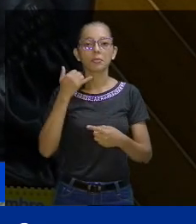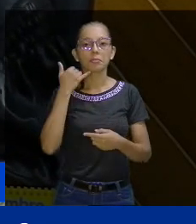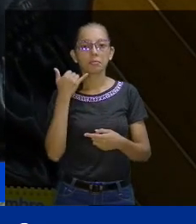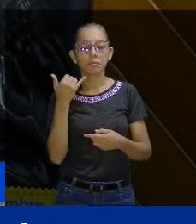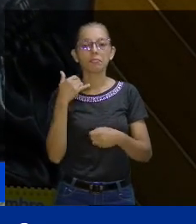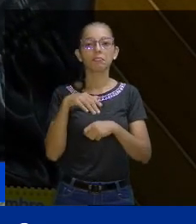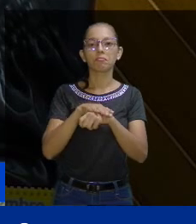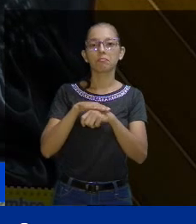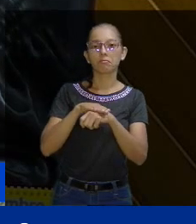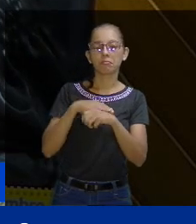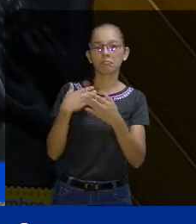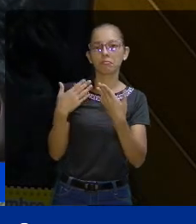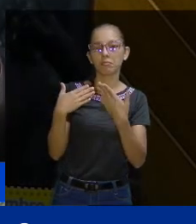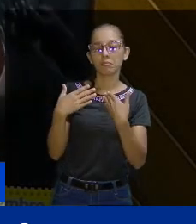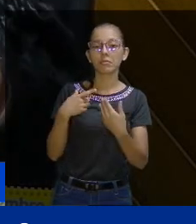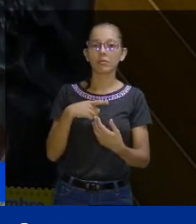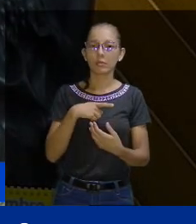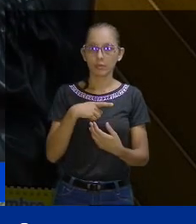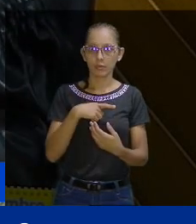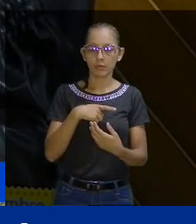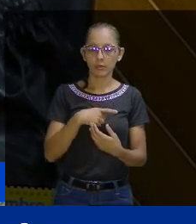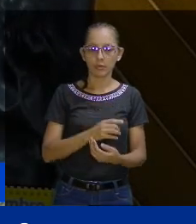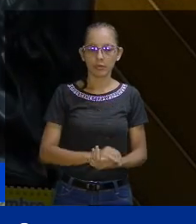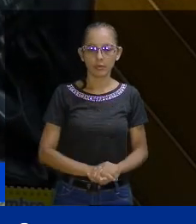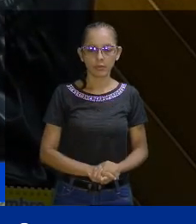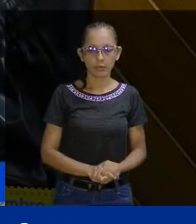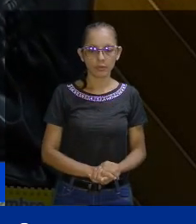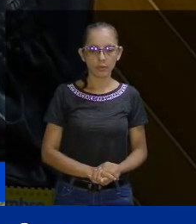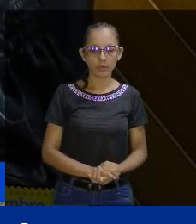não encontrei elementos suficientes para